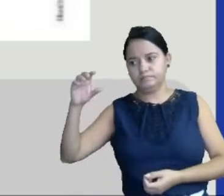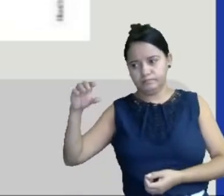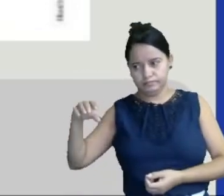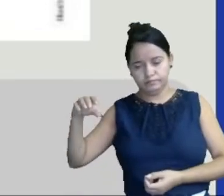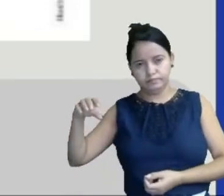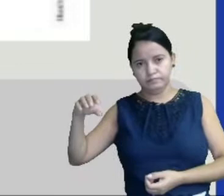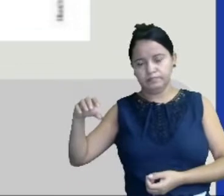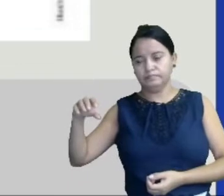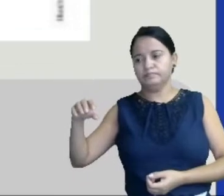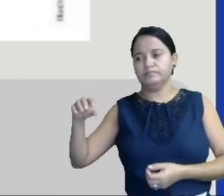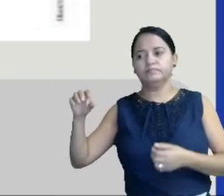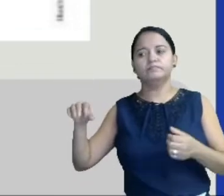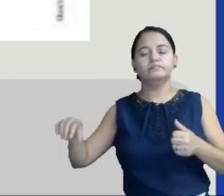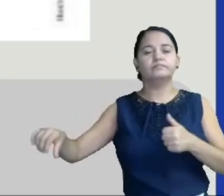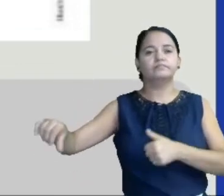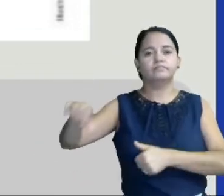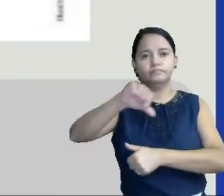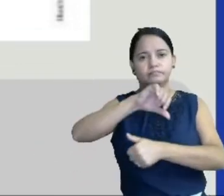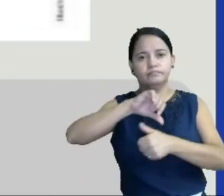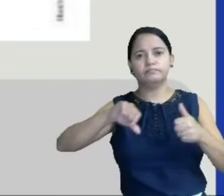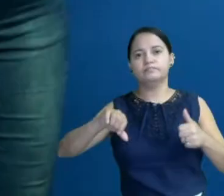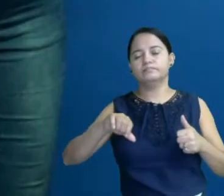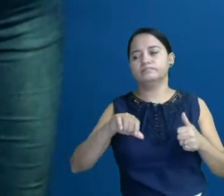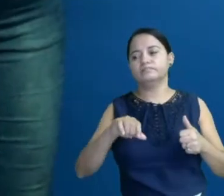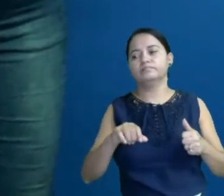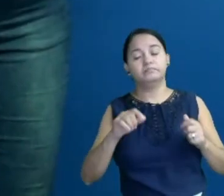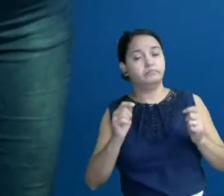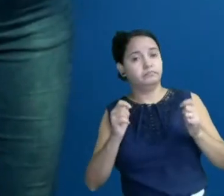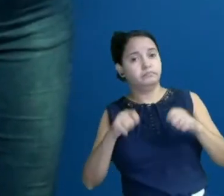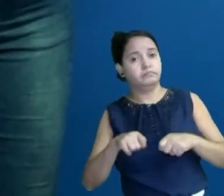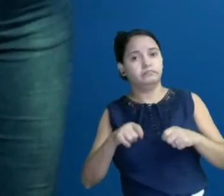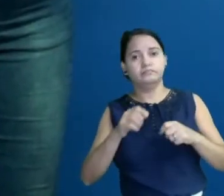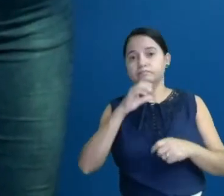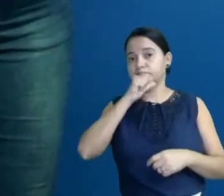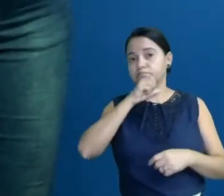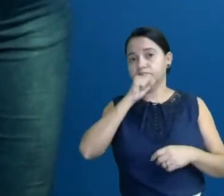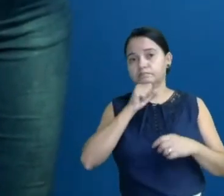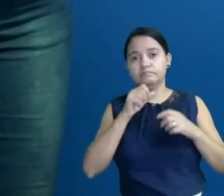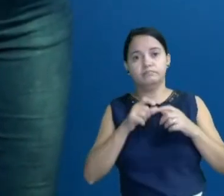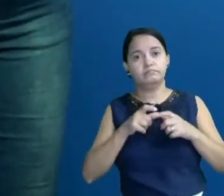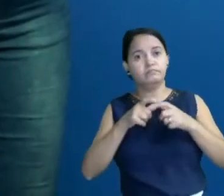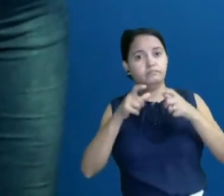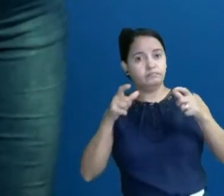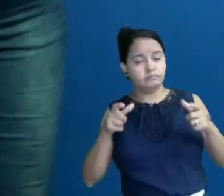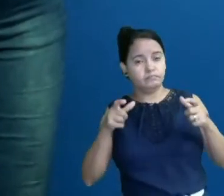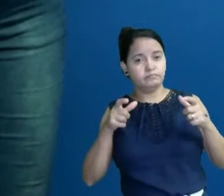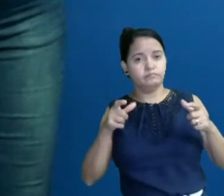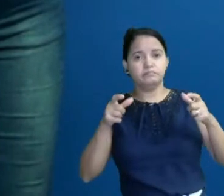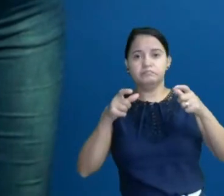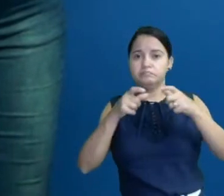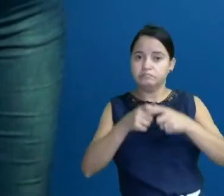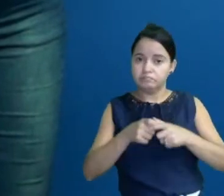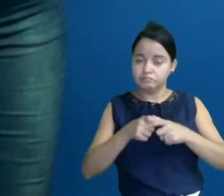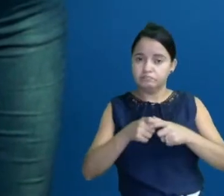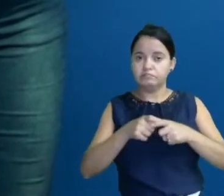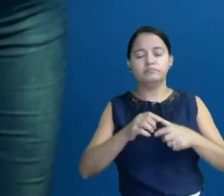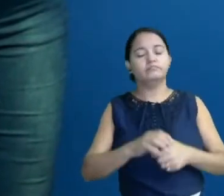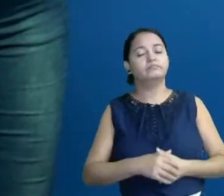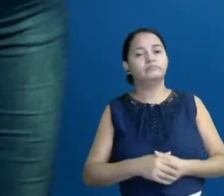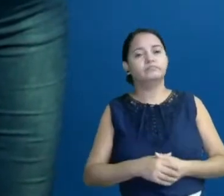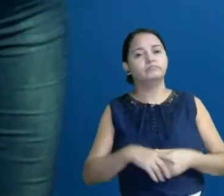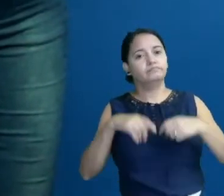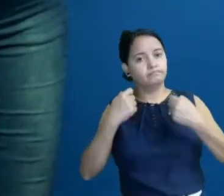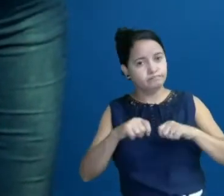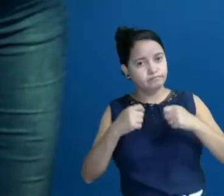se eu correr de uma delas aí não tem o mesmo peso Professor ou pode ser menor do que a outra apresentar aí vai entrar em desequilíbrio é